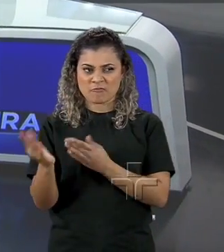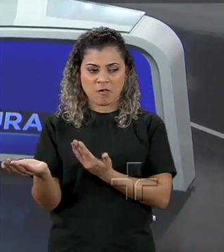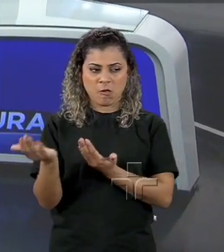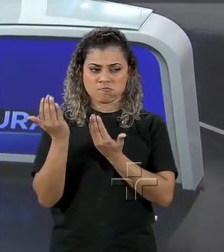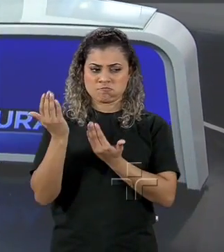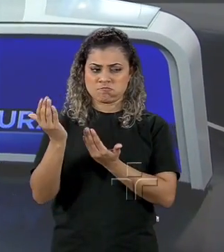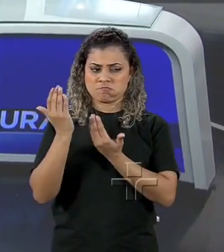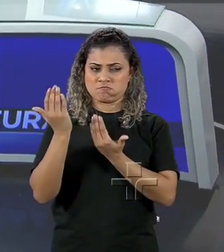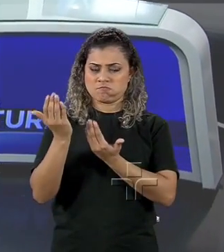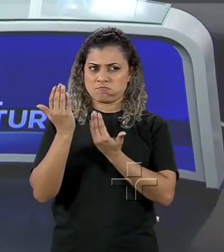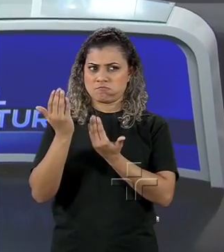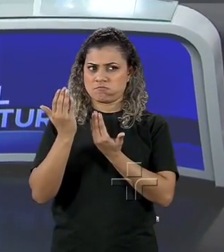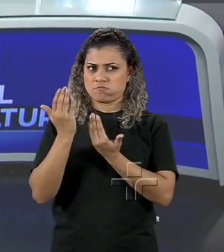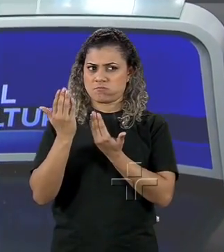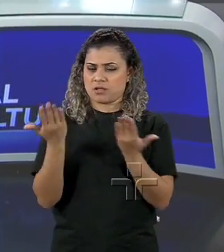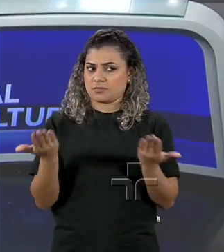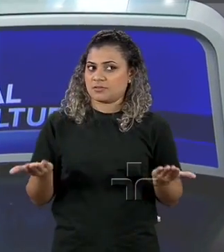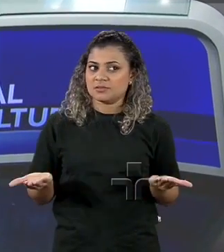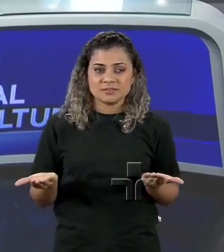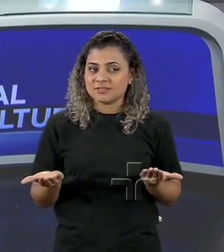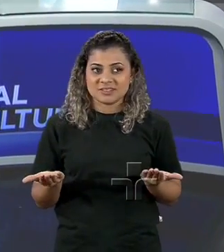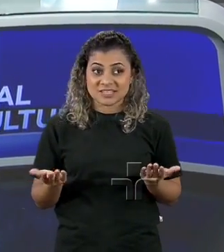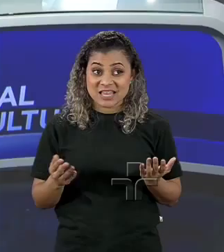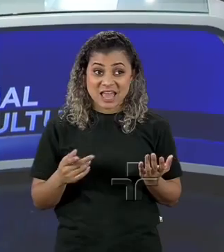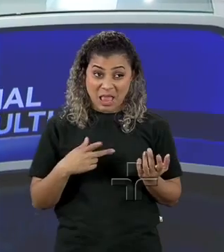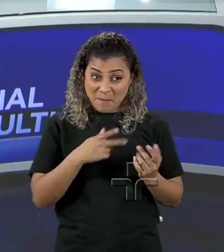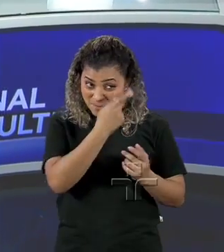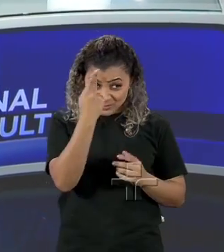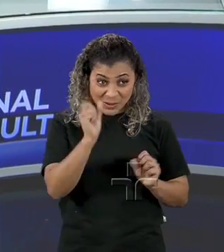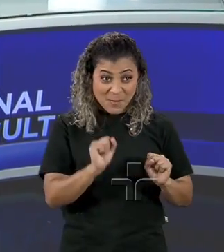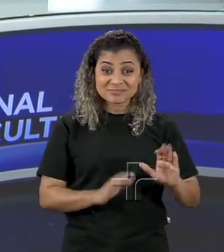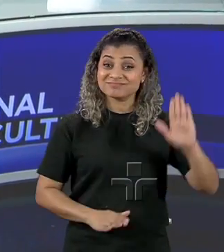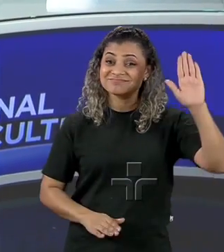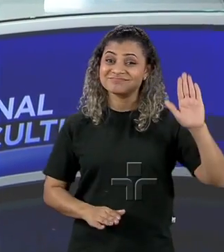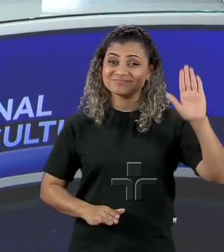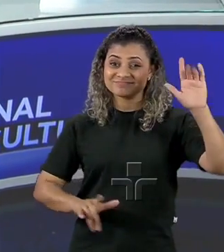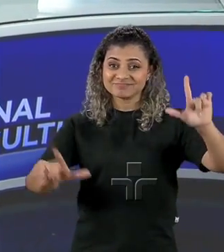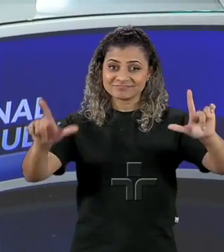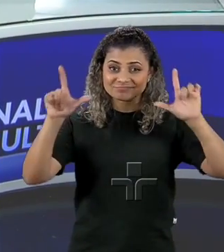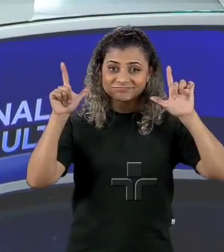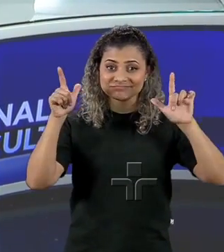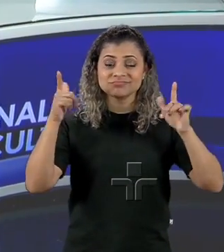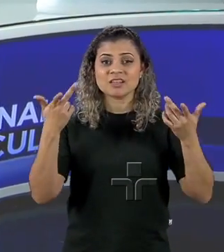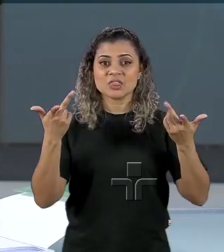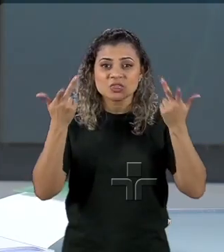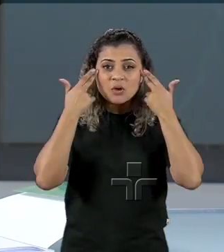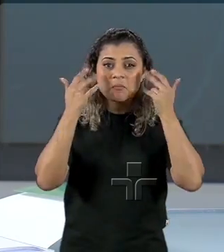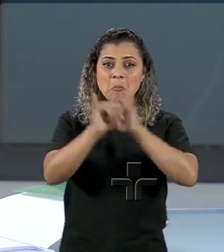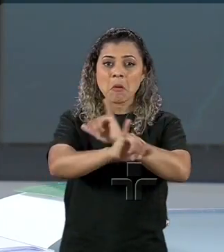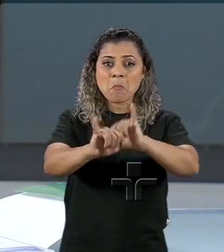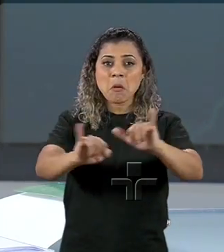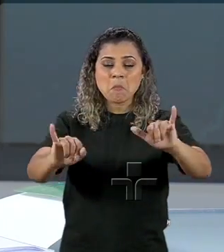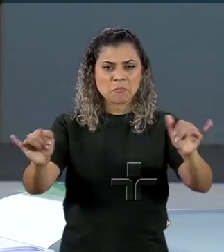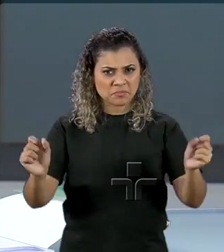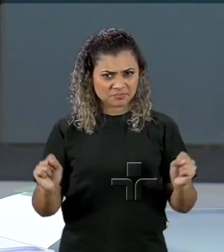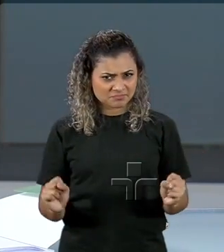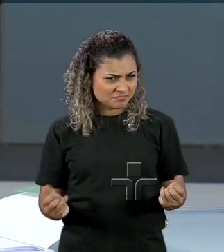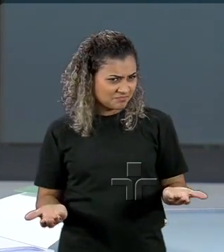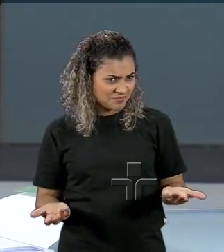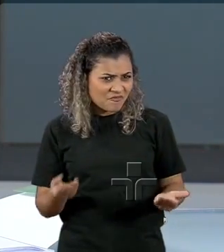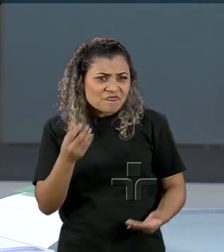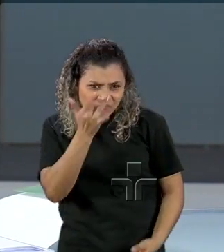estratosfera. Ninguém é levado assim no bico, me permita a coloquialidade da expressão,